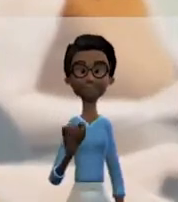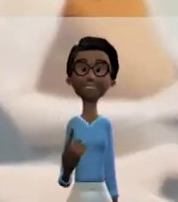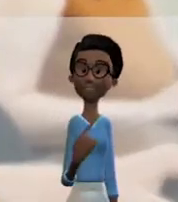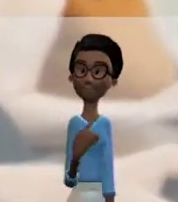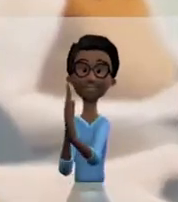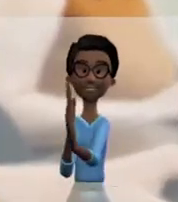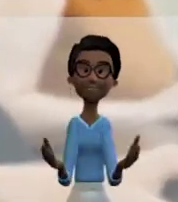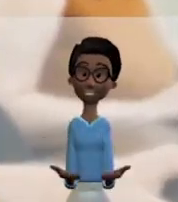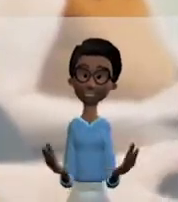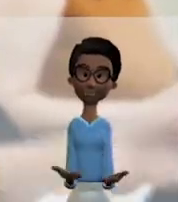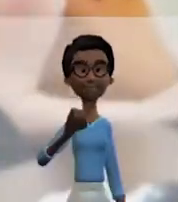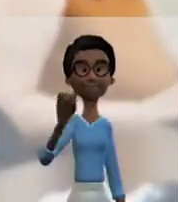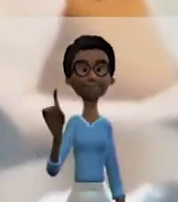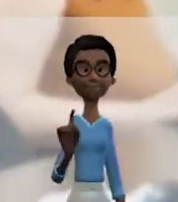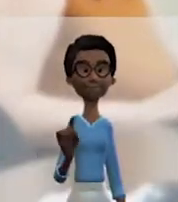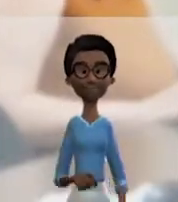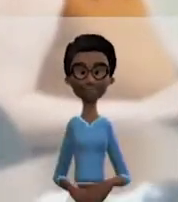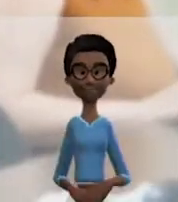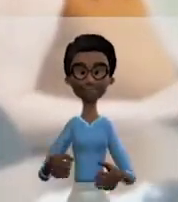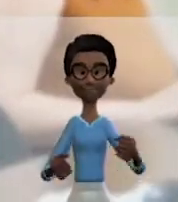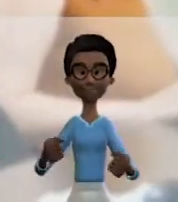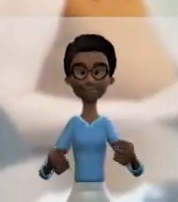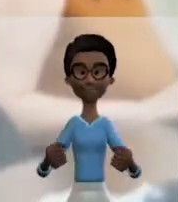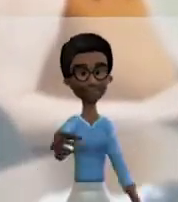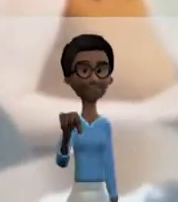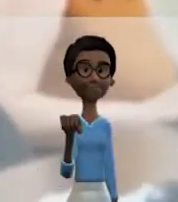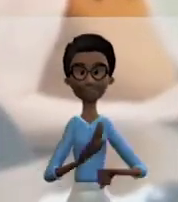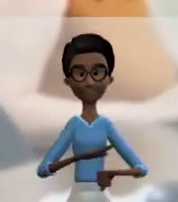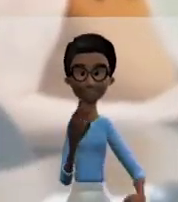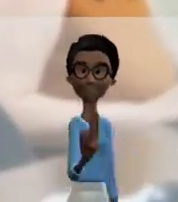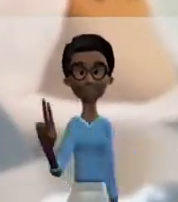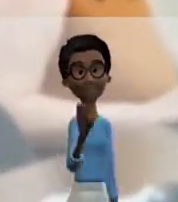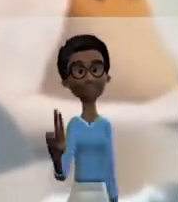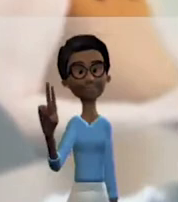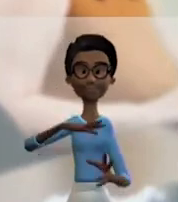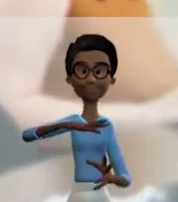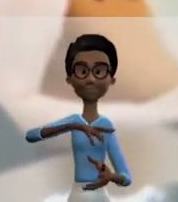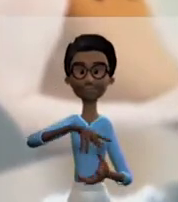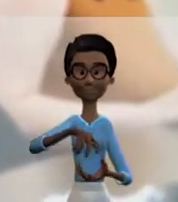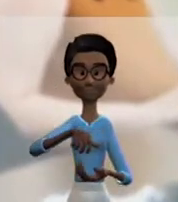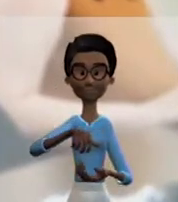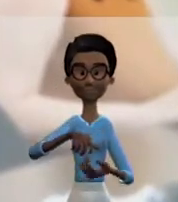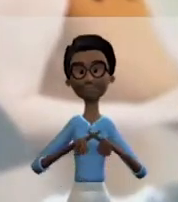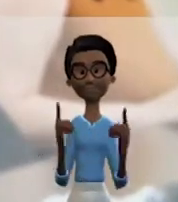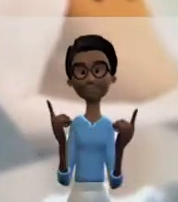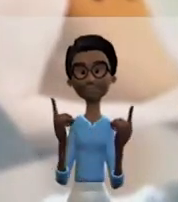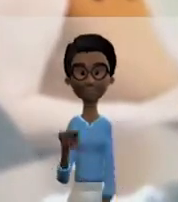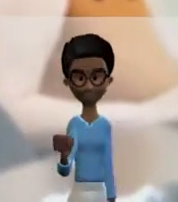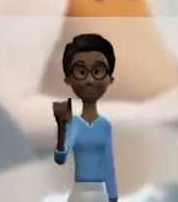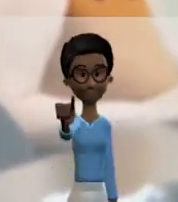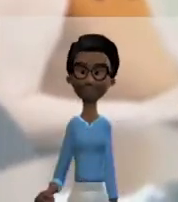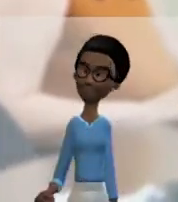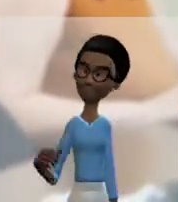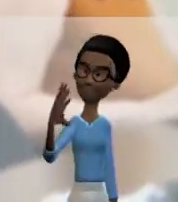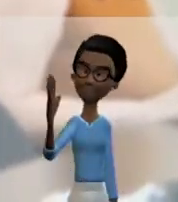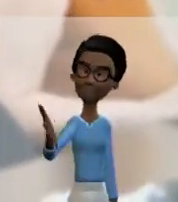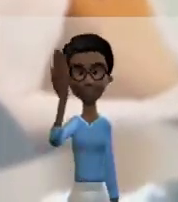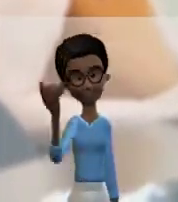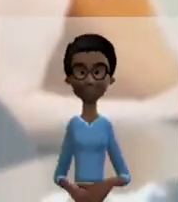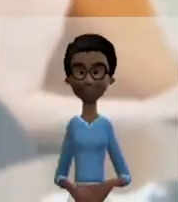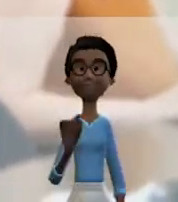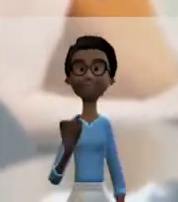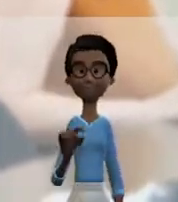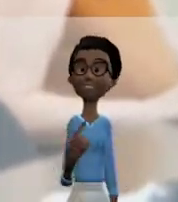Mano, sabe o que eu descobri hoje? Que os carros são um dos meios de transporte mais utilizados no mundo todo, isso a gente já sabe. O que eu não tinha noção era